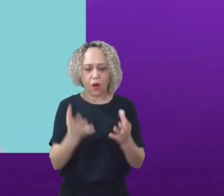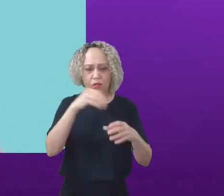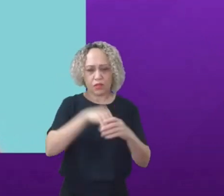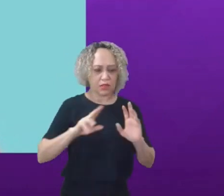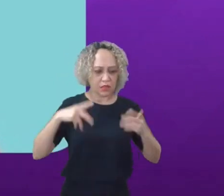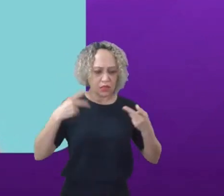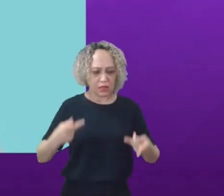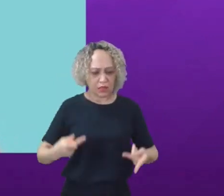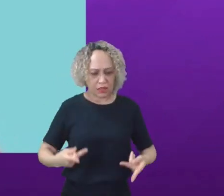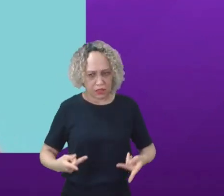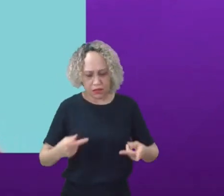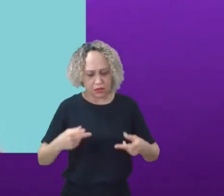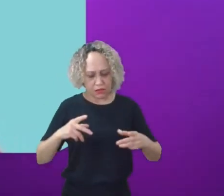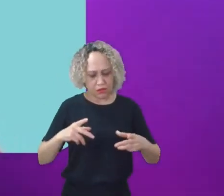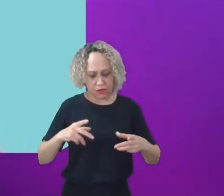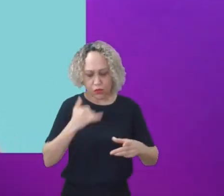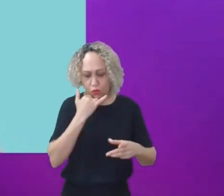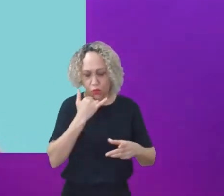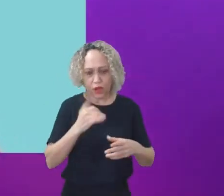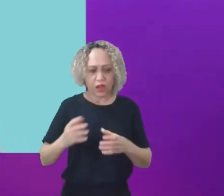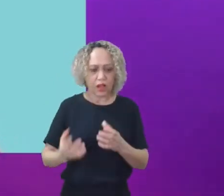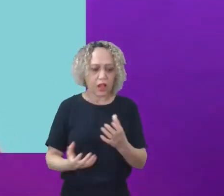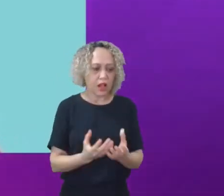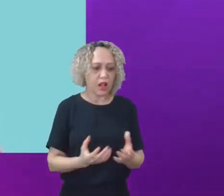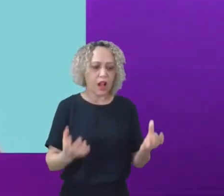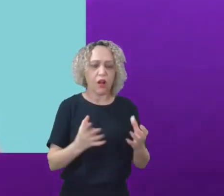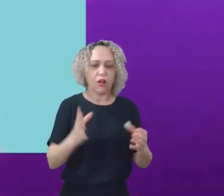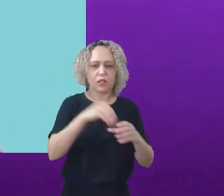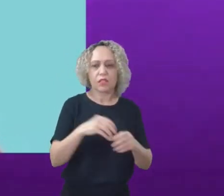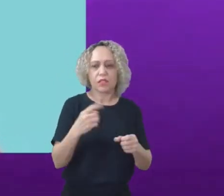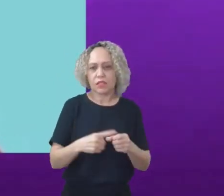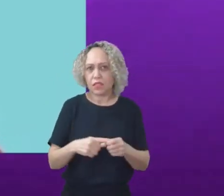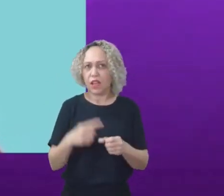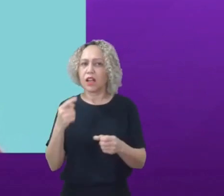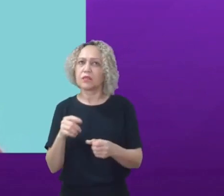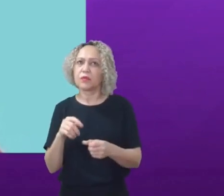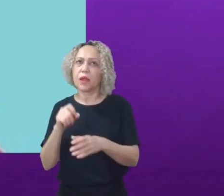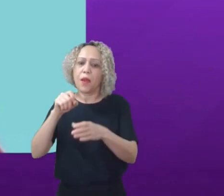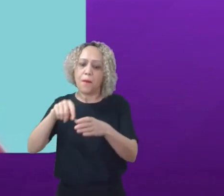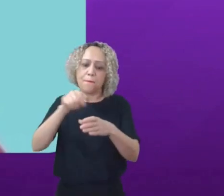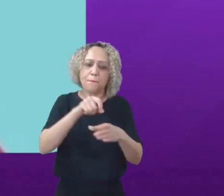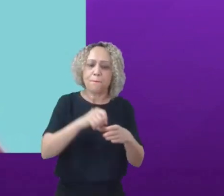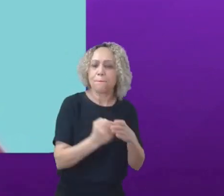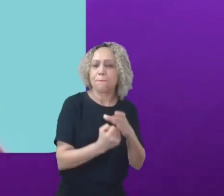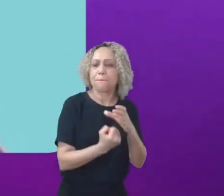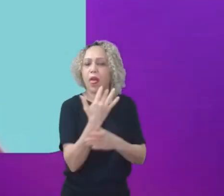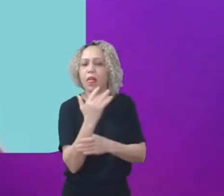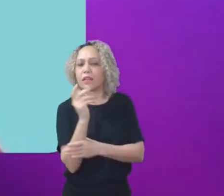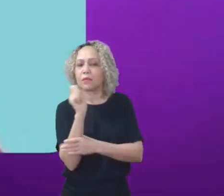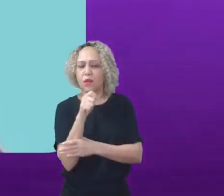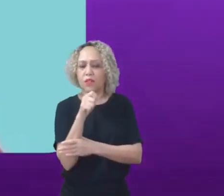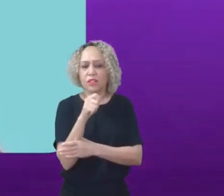saúde, através da promoção, da fabricação e da produção de remédios caseiros, de chás e tudo isso, promoção